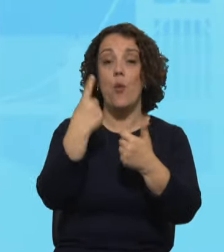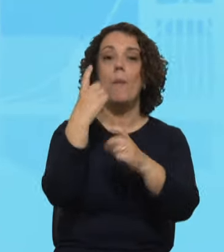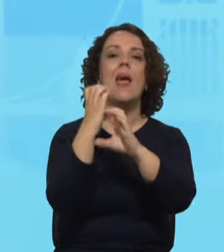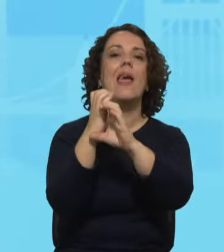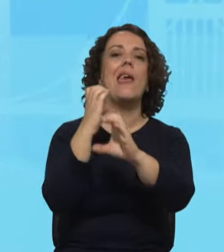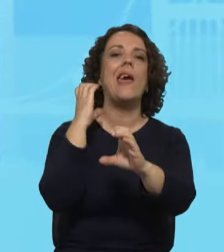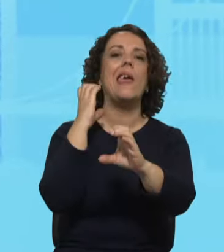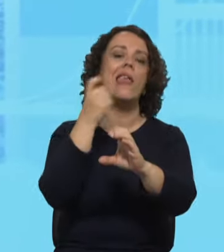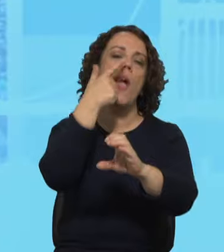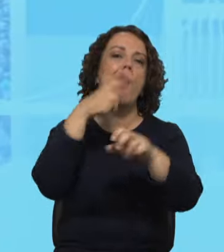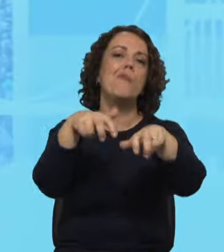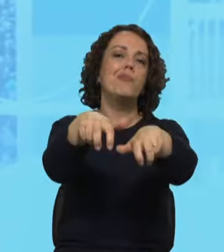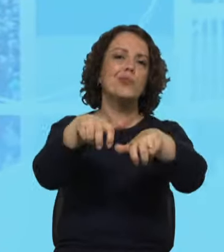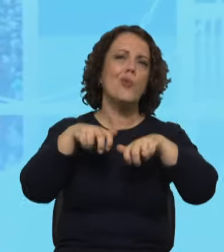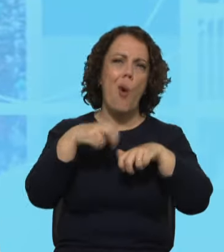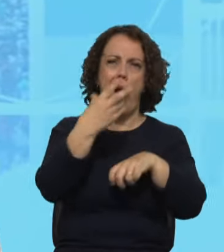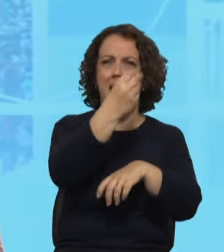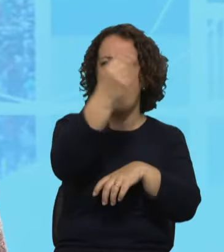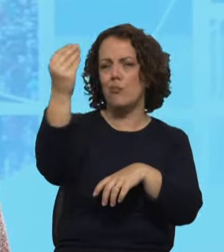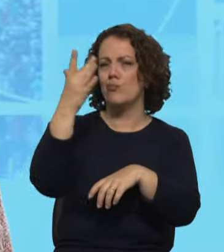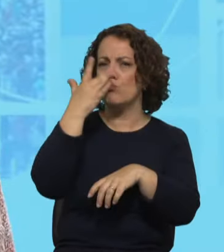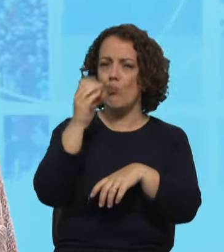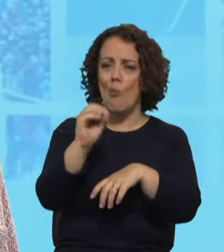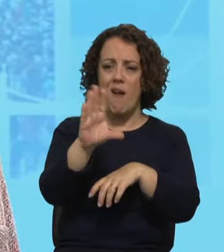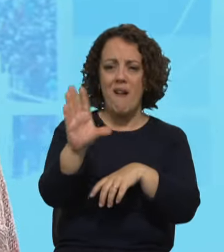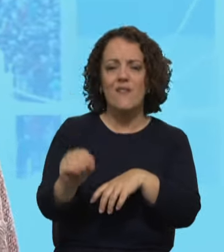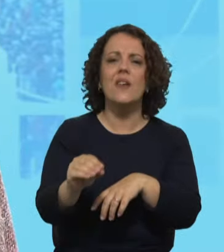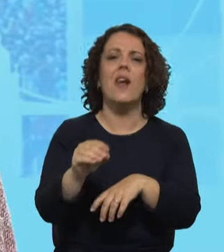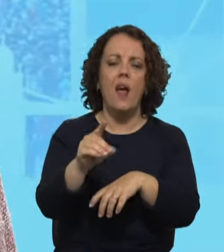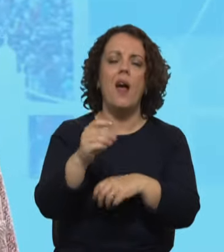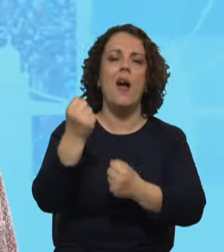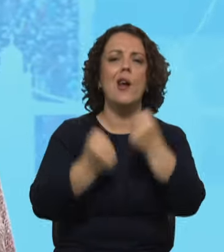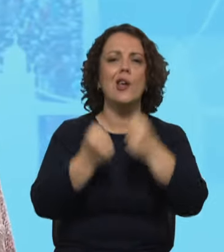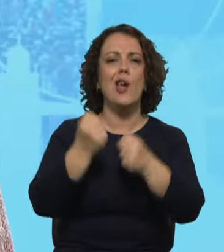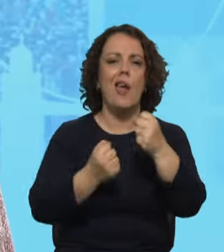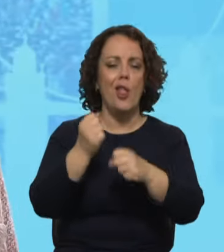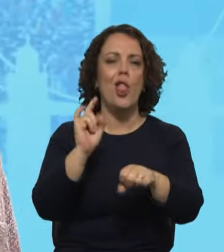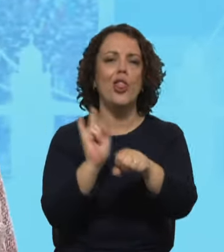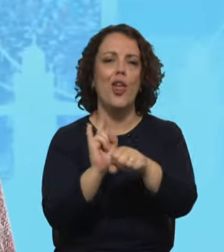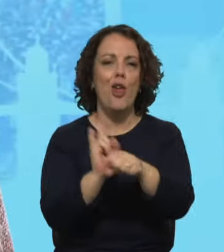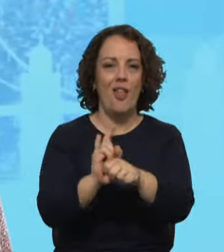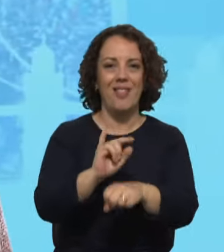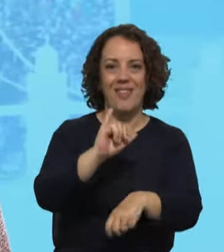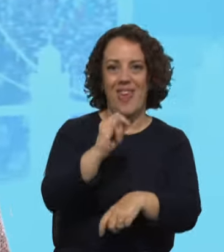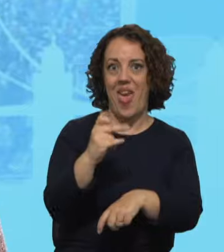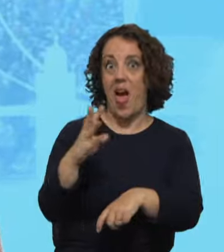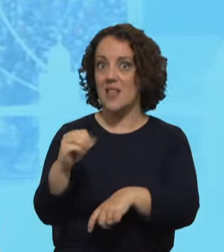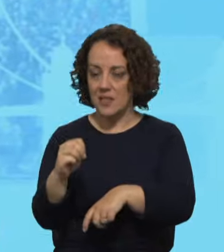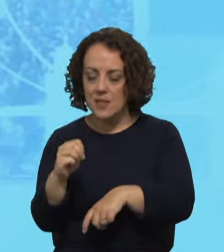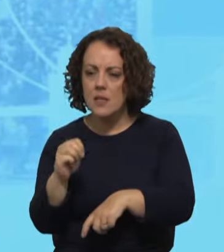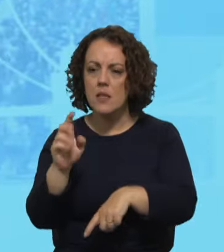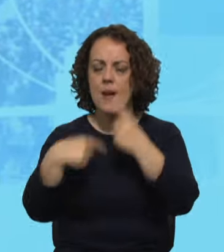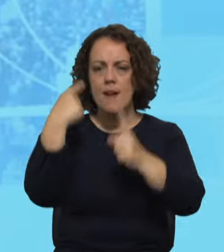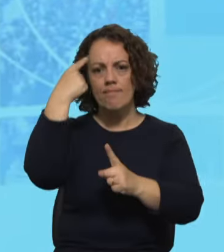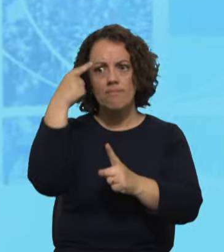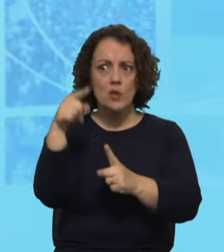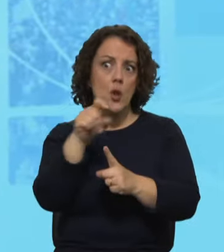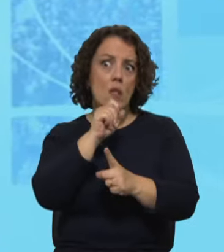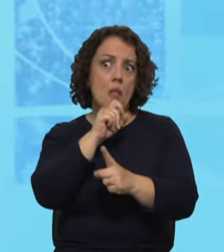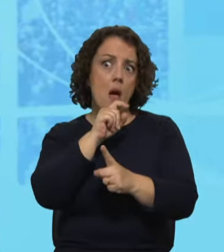transporte de passageiros muito usada em vários países africanos uma Toyota IAS e percebemos que era o carro que também teria espaço para poder ser a nossa casa